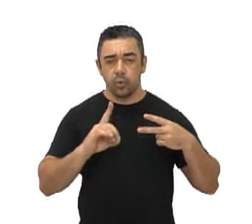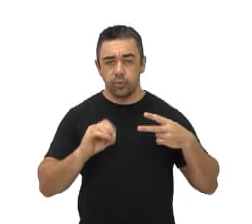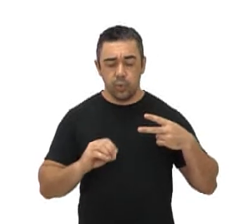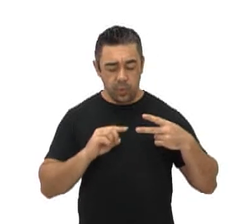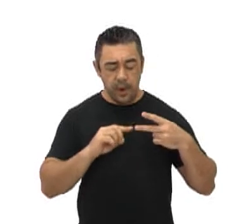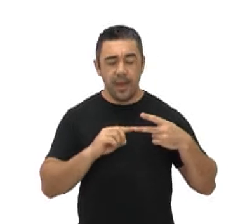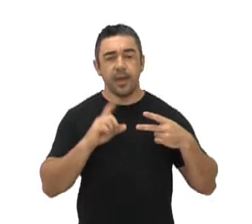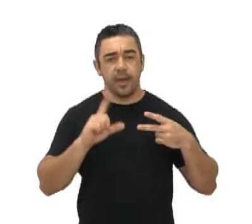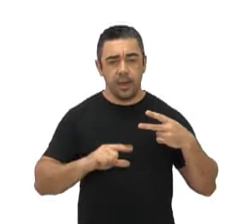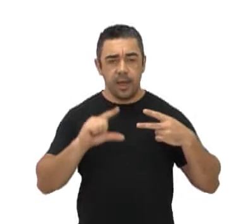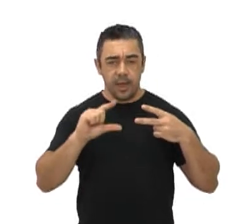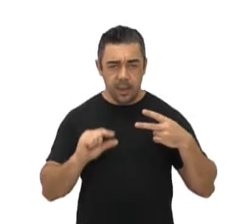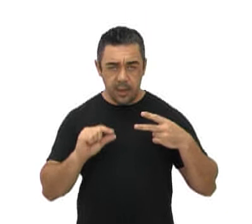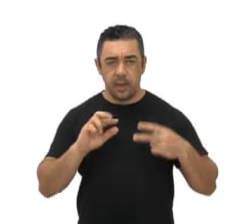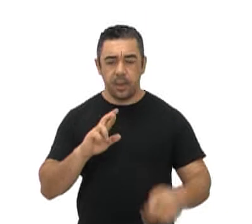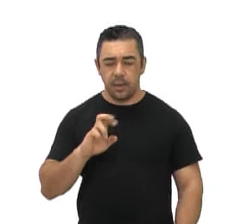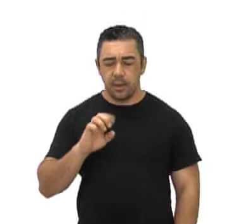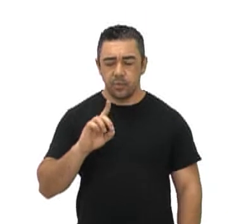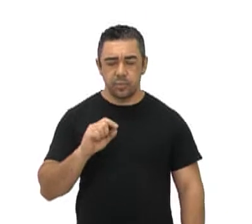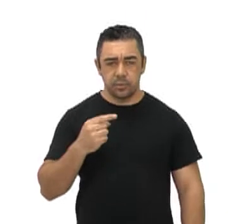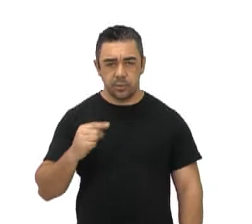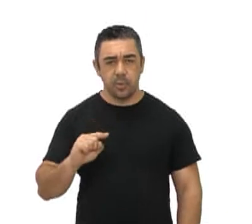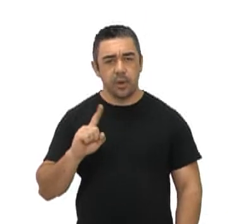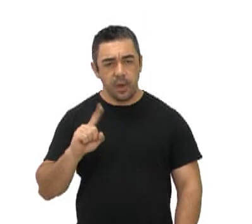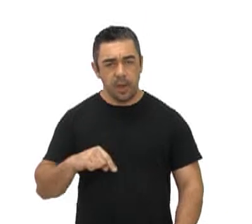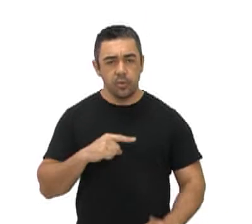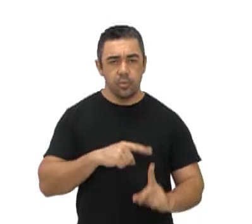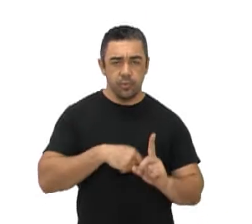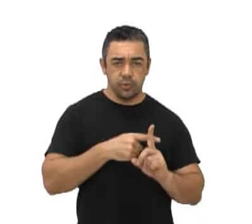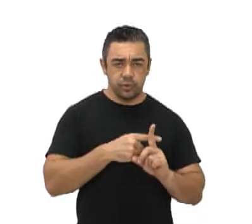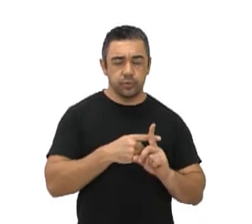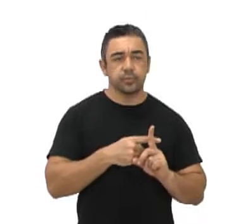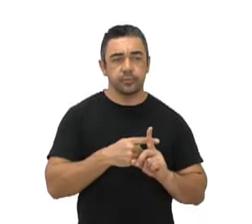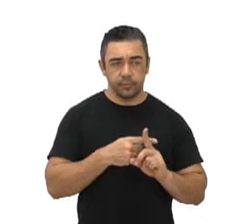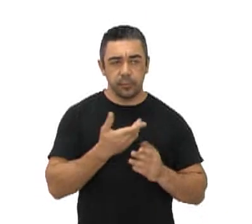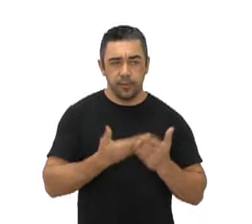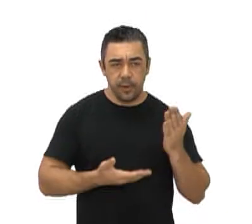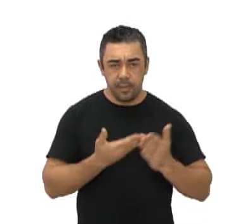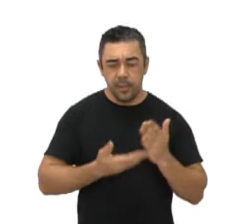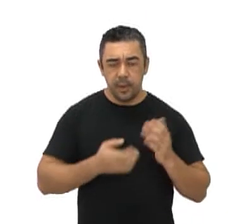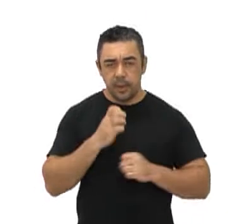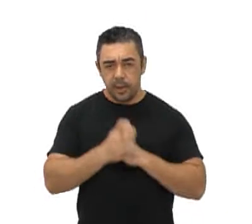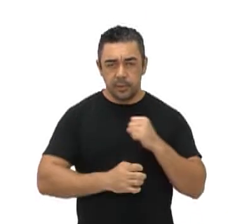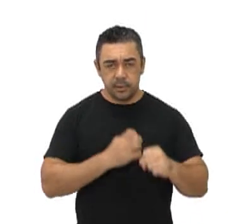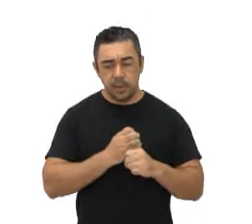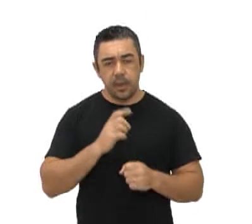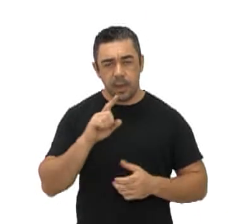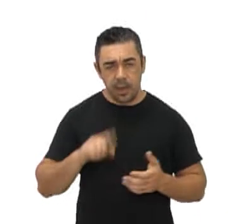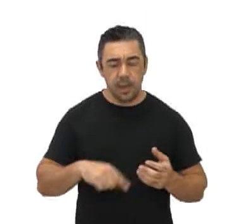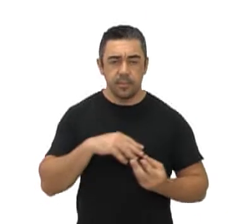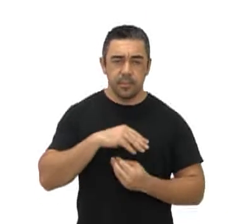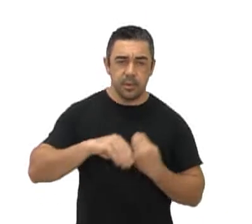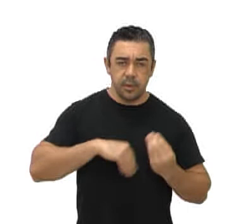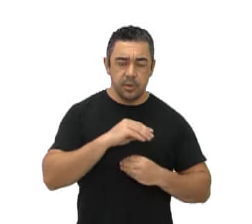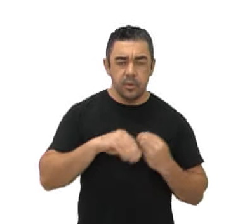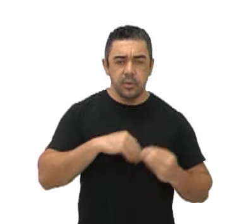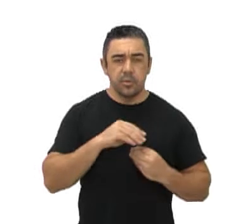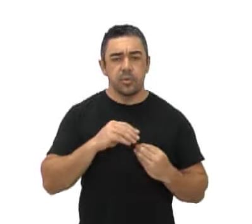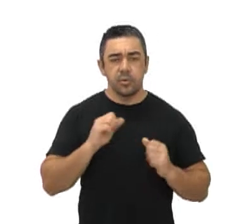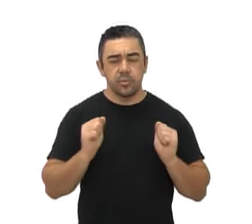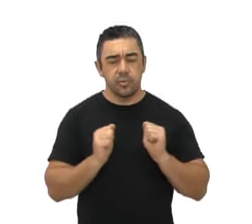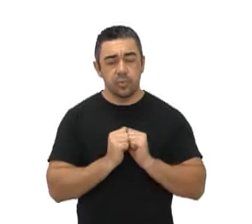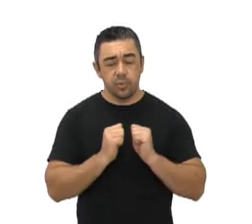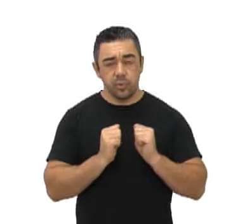processo de redução, ou seja, é aquele lá que vai perder os elétrons. Geralmente, apresenta uma mistura pastosa de